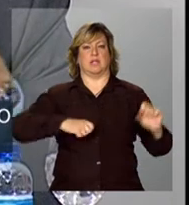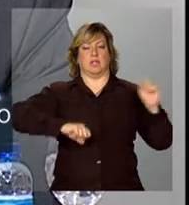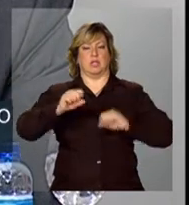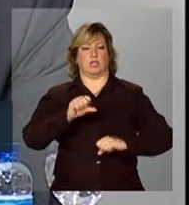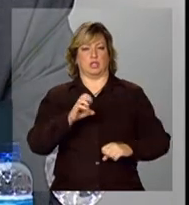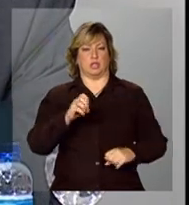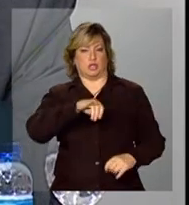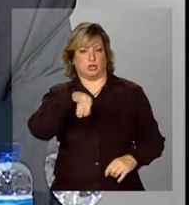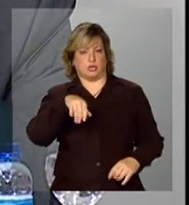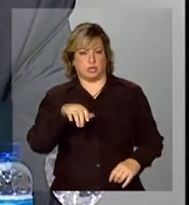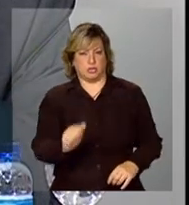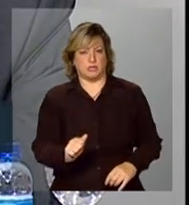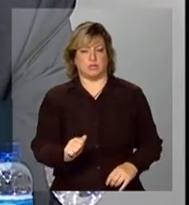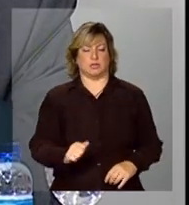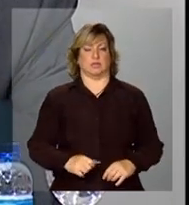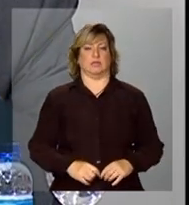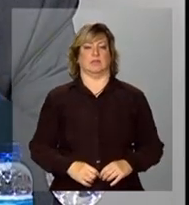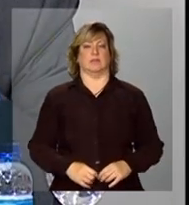ou traders da soja,